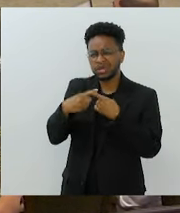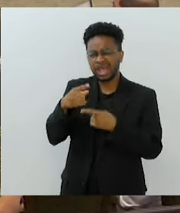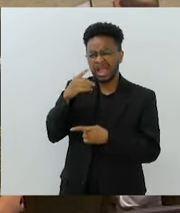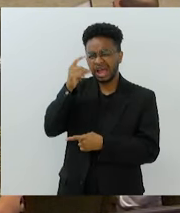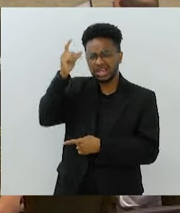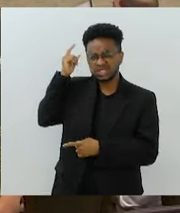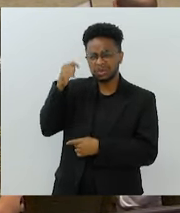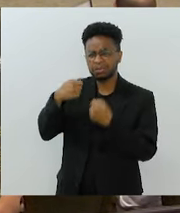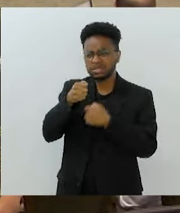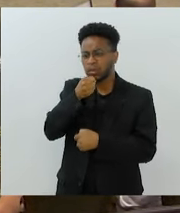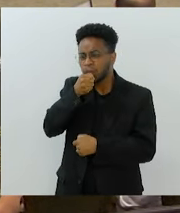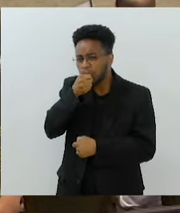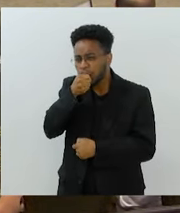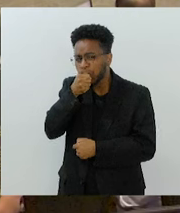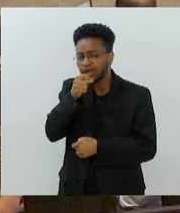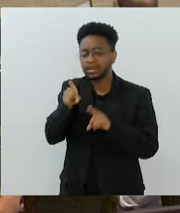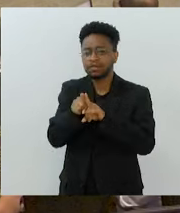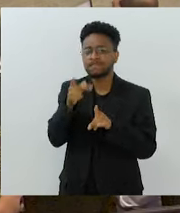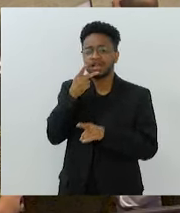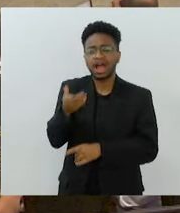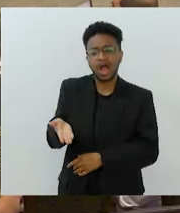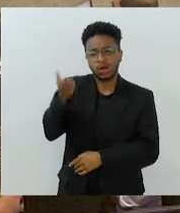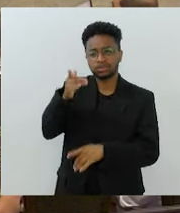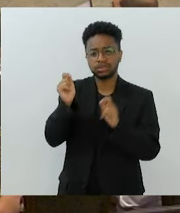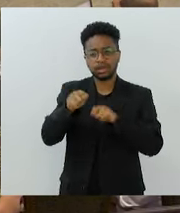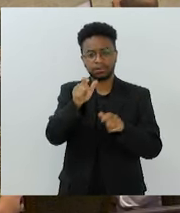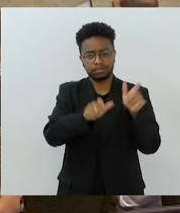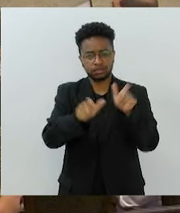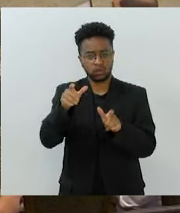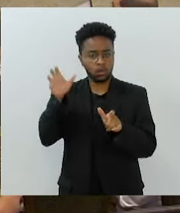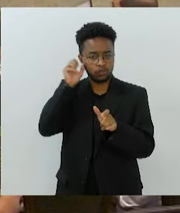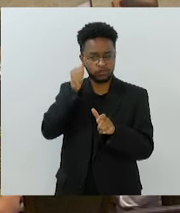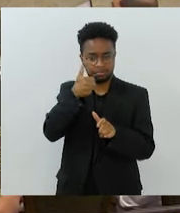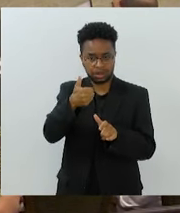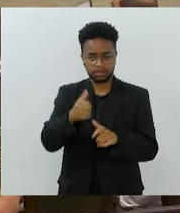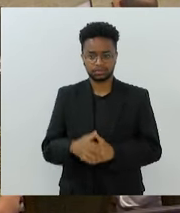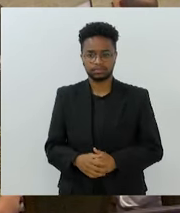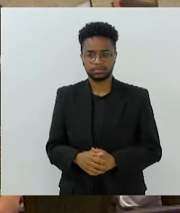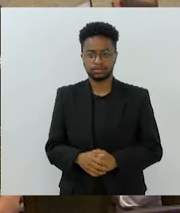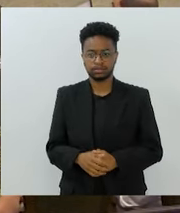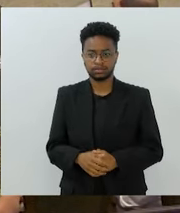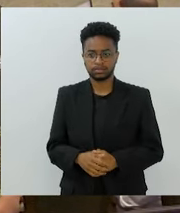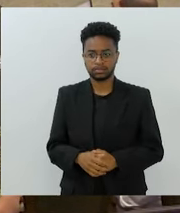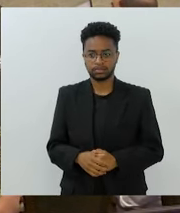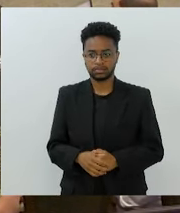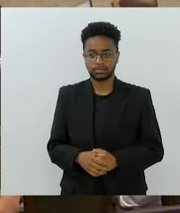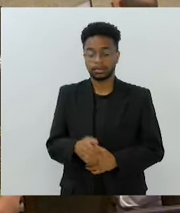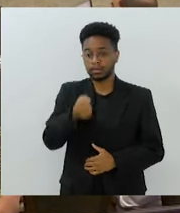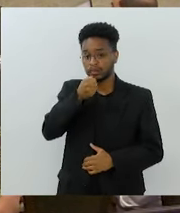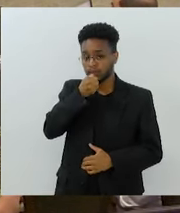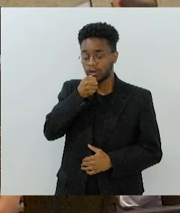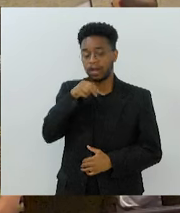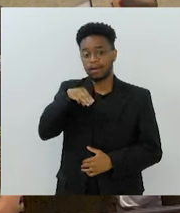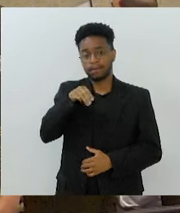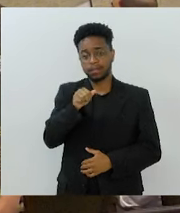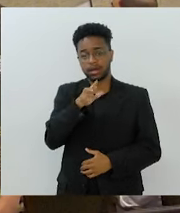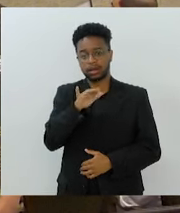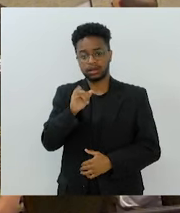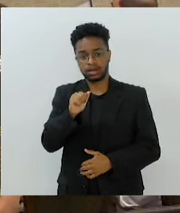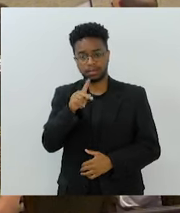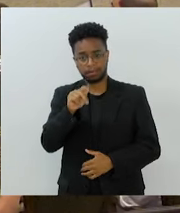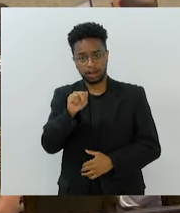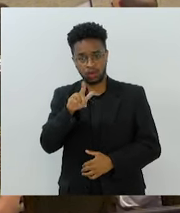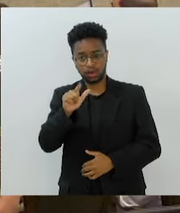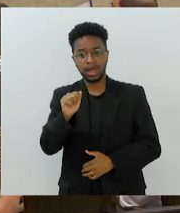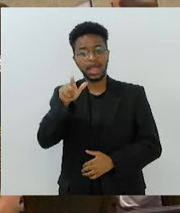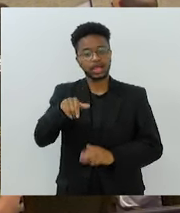que encostar e falar bem alto para todo mundo poder ouvir. A Maria Paula é a nossa diretora e infelizmente ela não